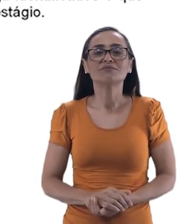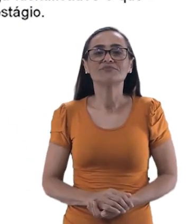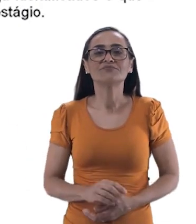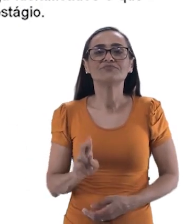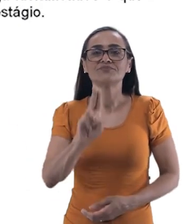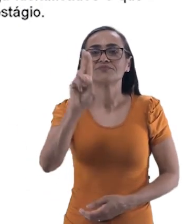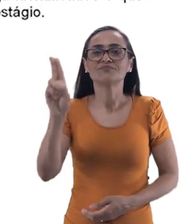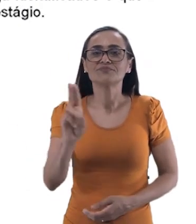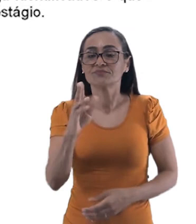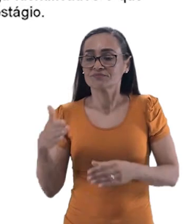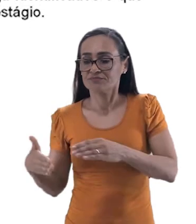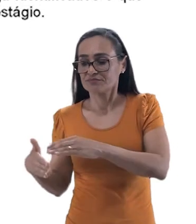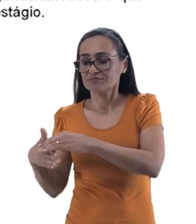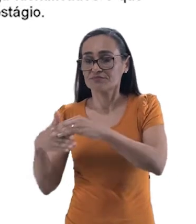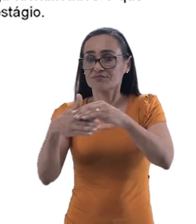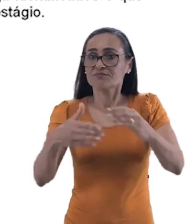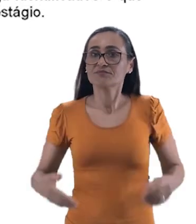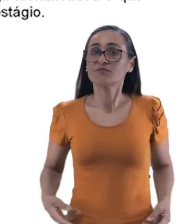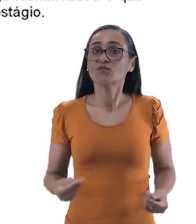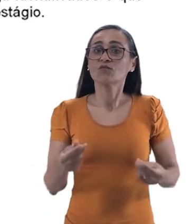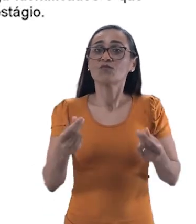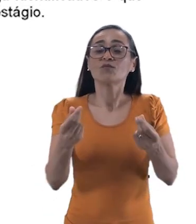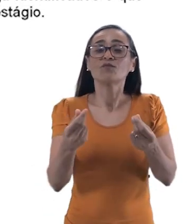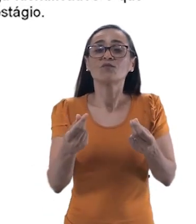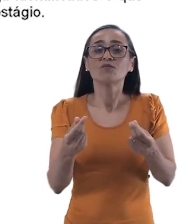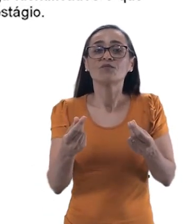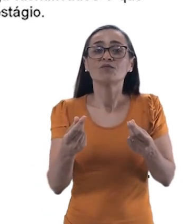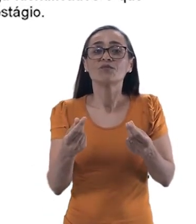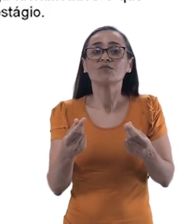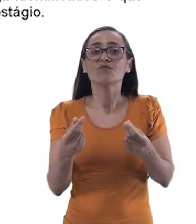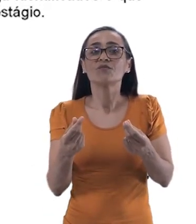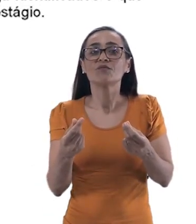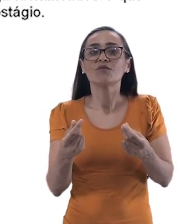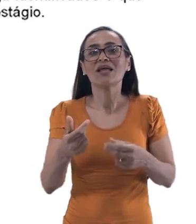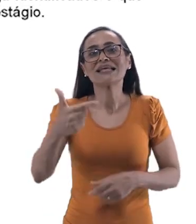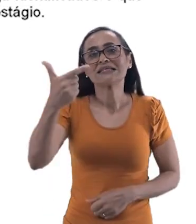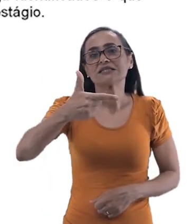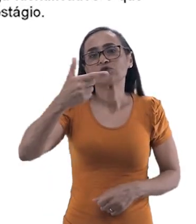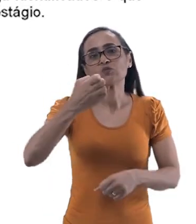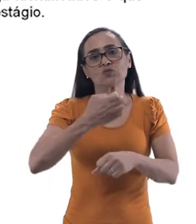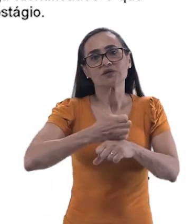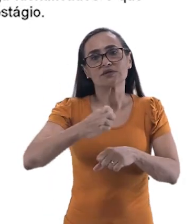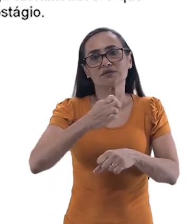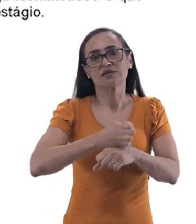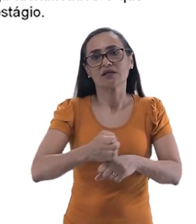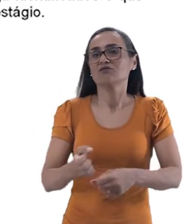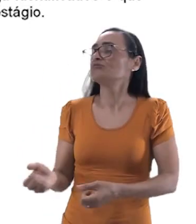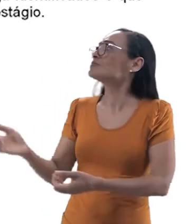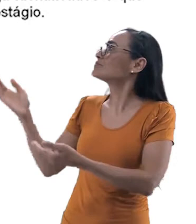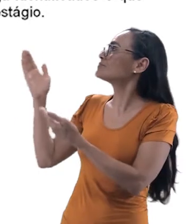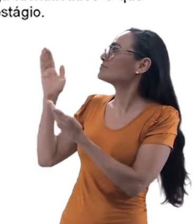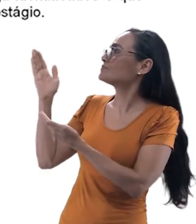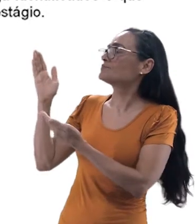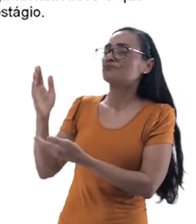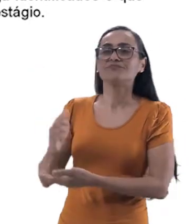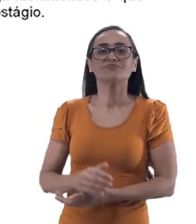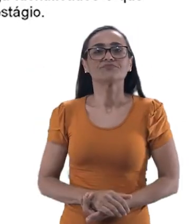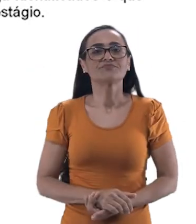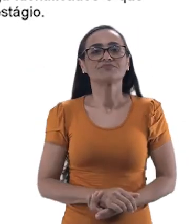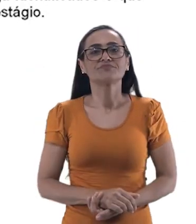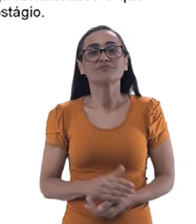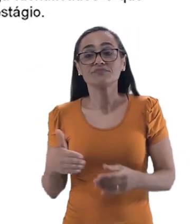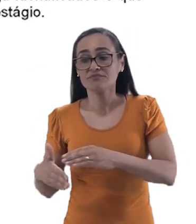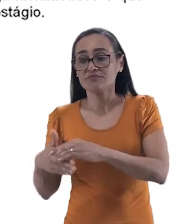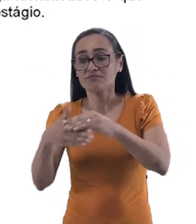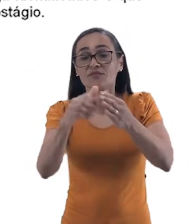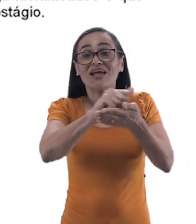a utilização dos direcionadores de custos de segundo estágio. Nós vamos agora